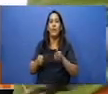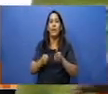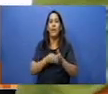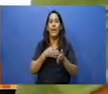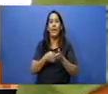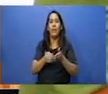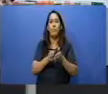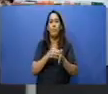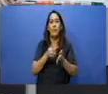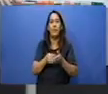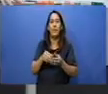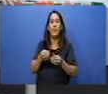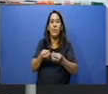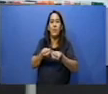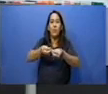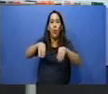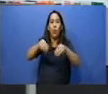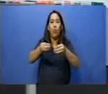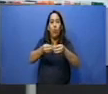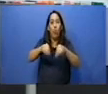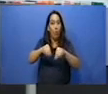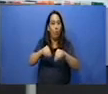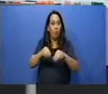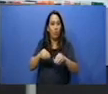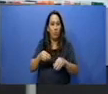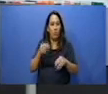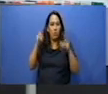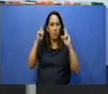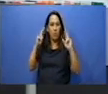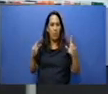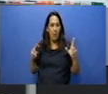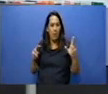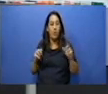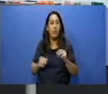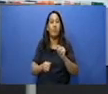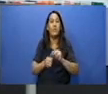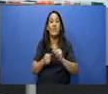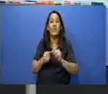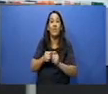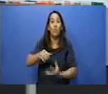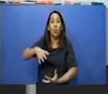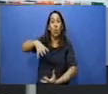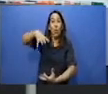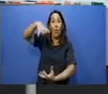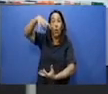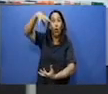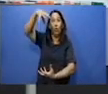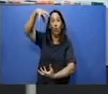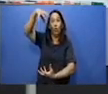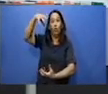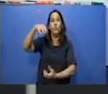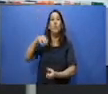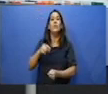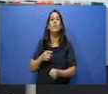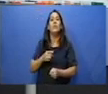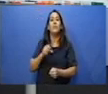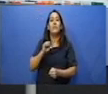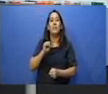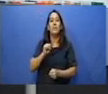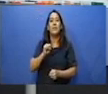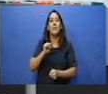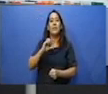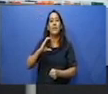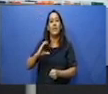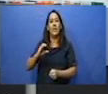aquele ovo que nós vimos na foto estava lá na cidade de Pomerode, em Santa Catarina, e ele